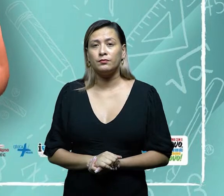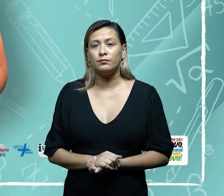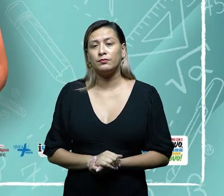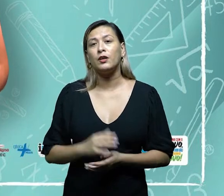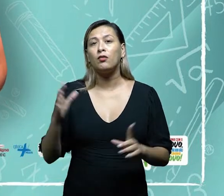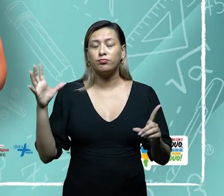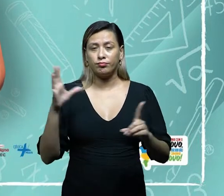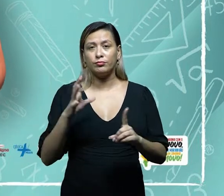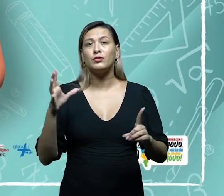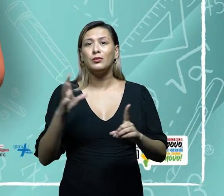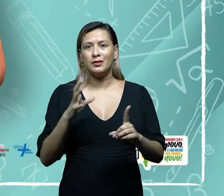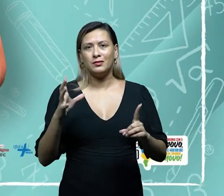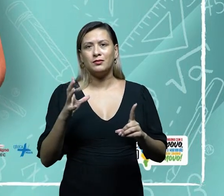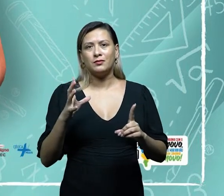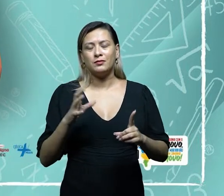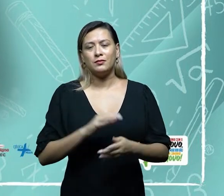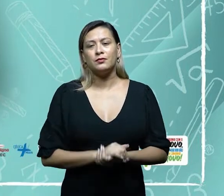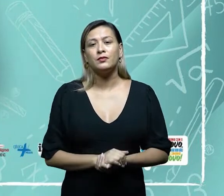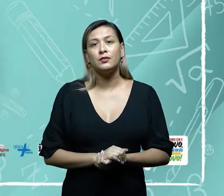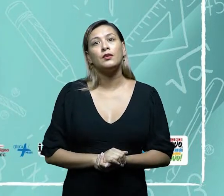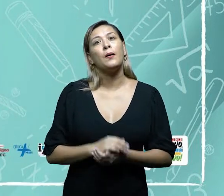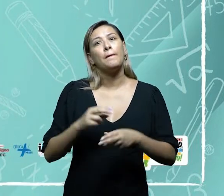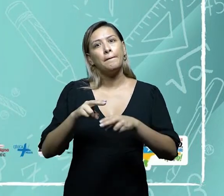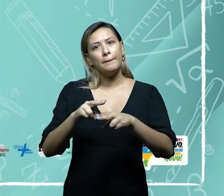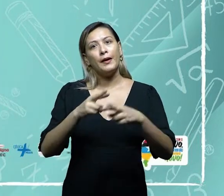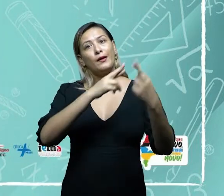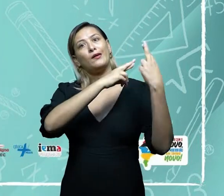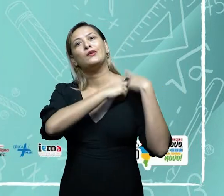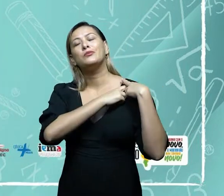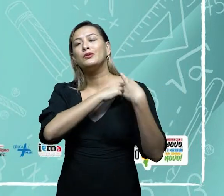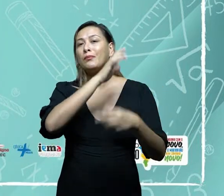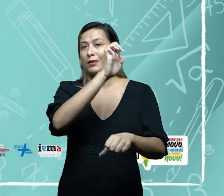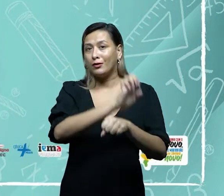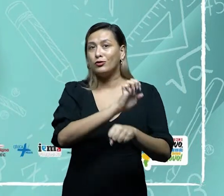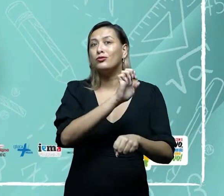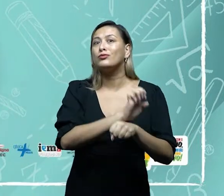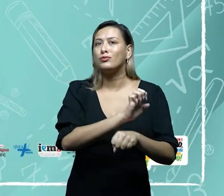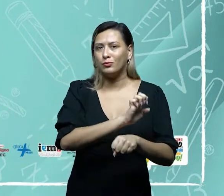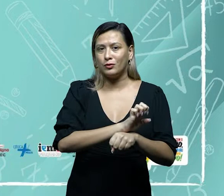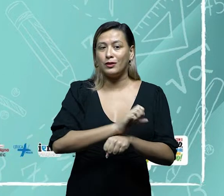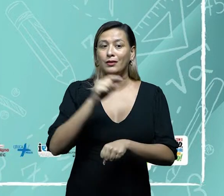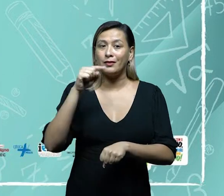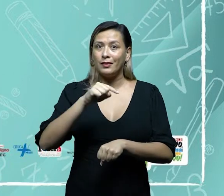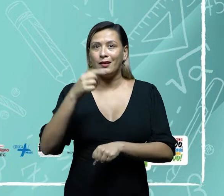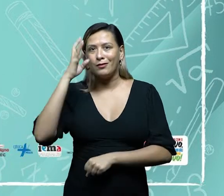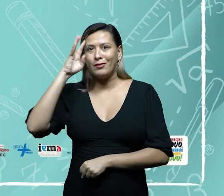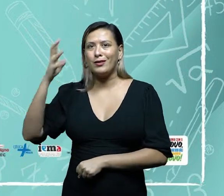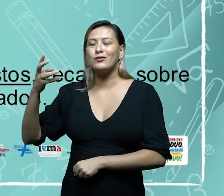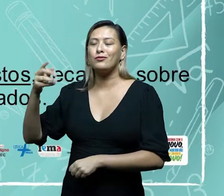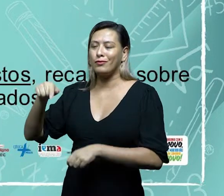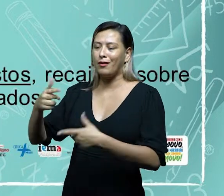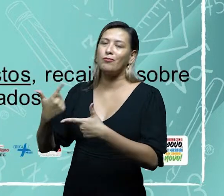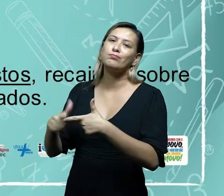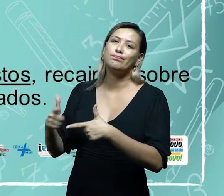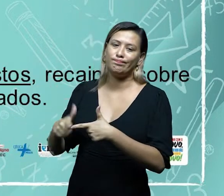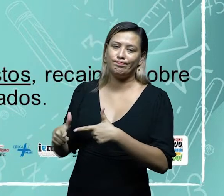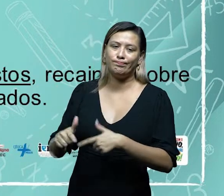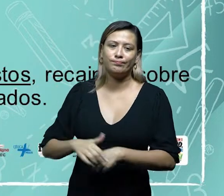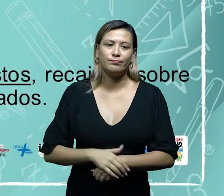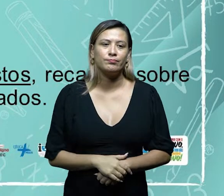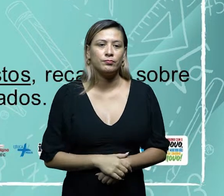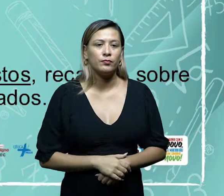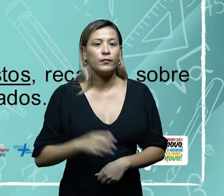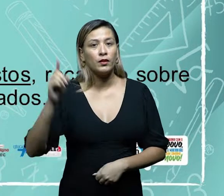infringidos, né? Violados, a gente chama o Estado, porque ele é que, de fato, vai resolver esse problema. Bom, os